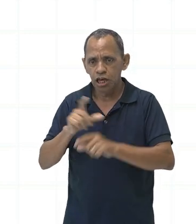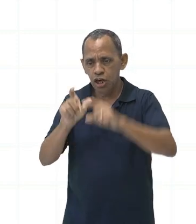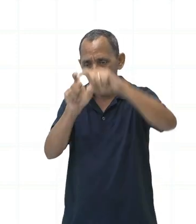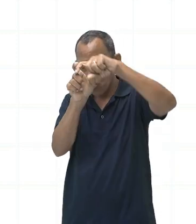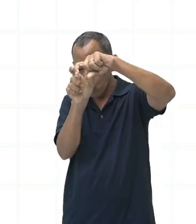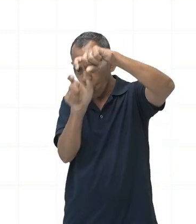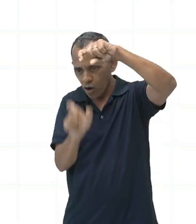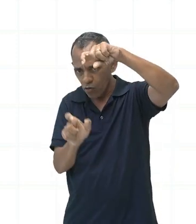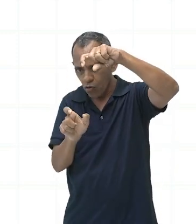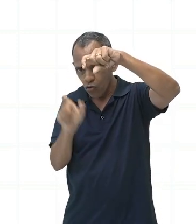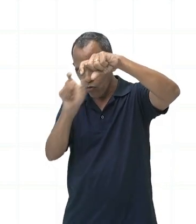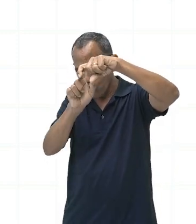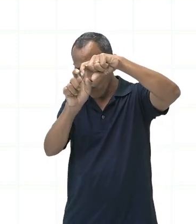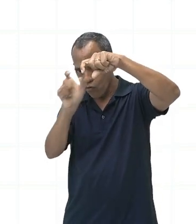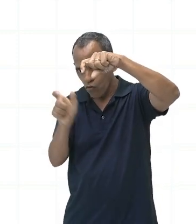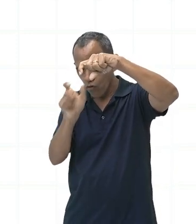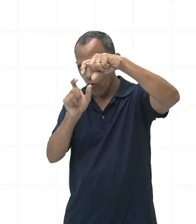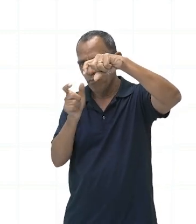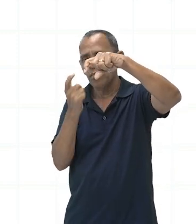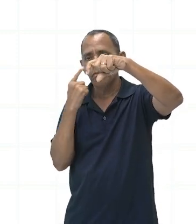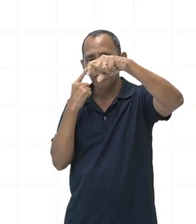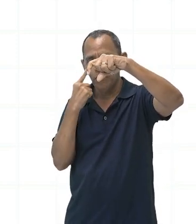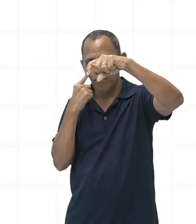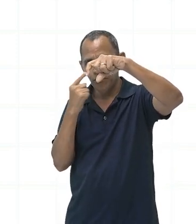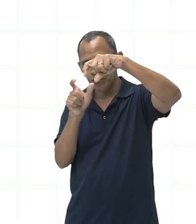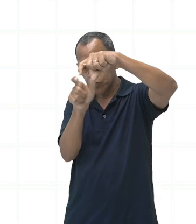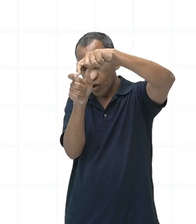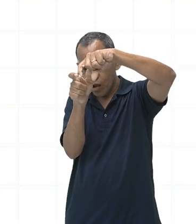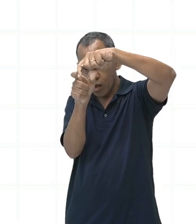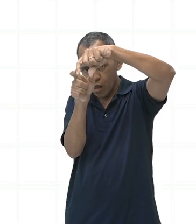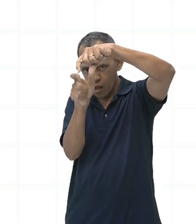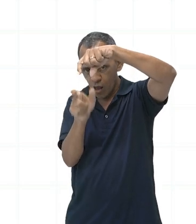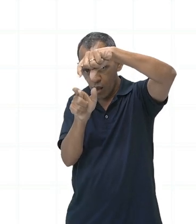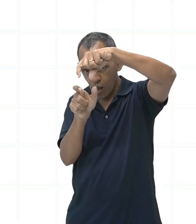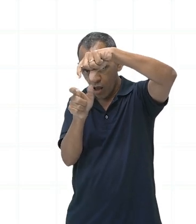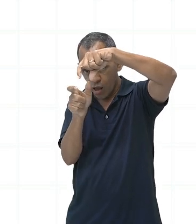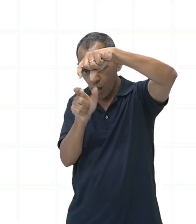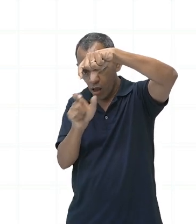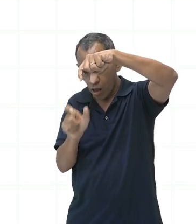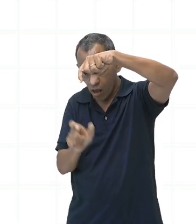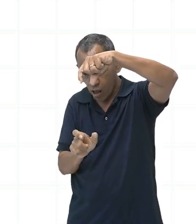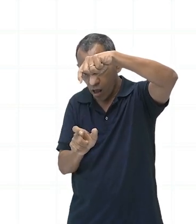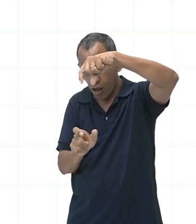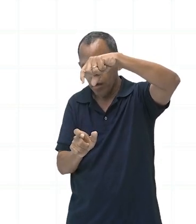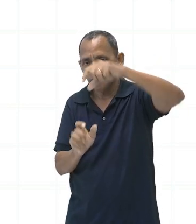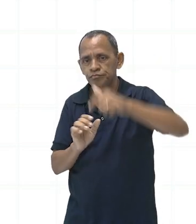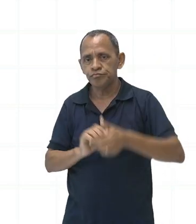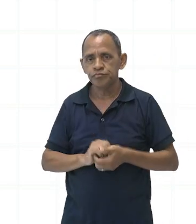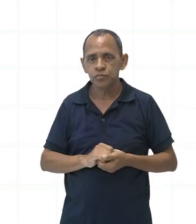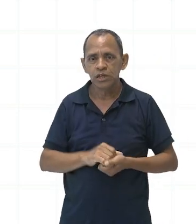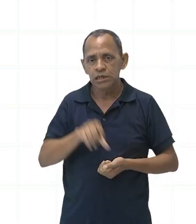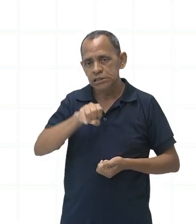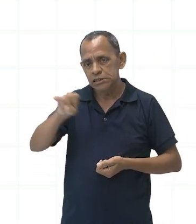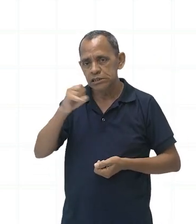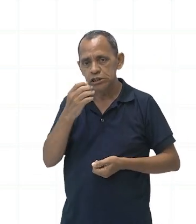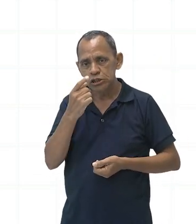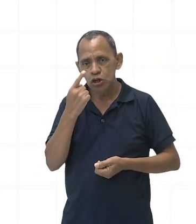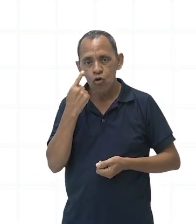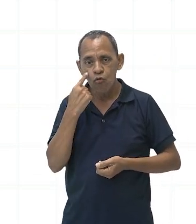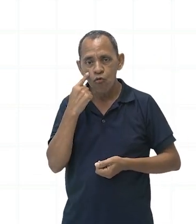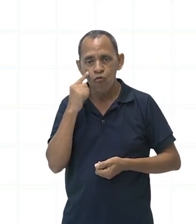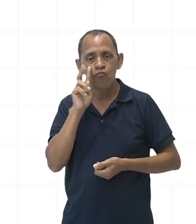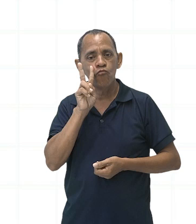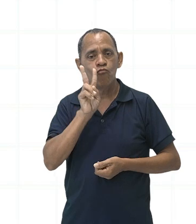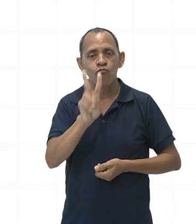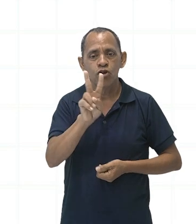aqui quando a coluna vertebral está sendo vista de uma visão lateral. Quando ela está sendo vista de frente ou de